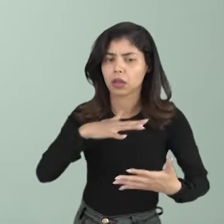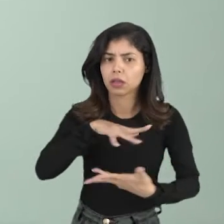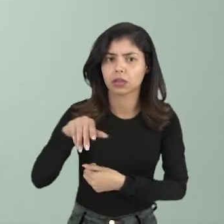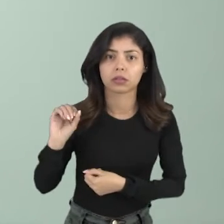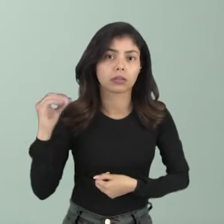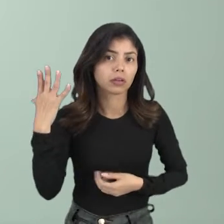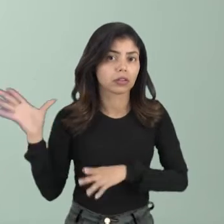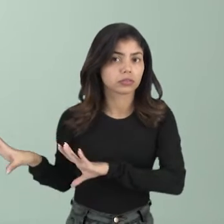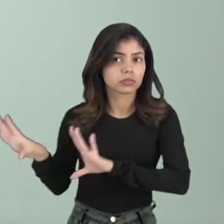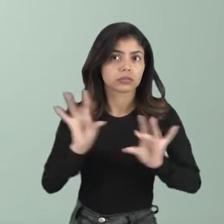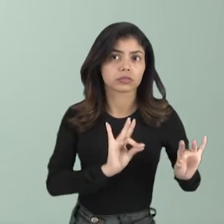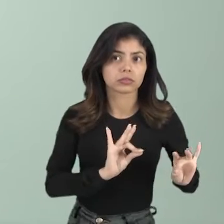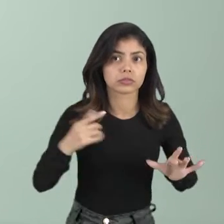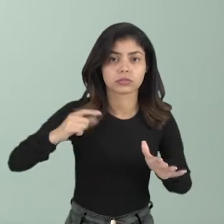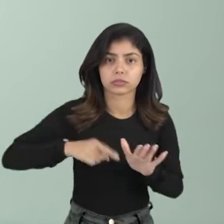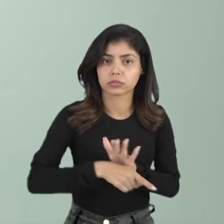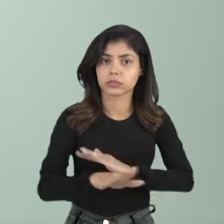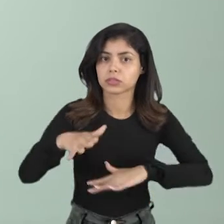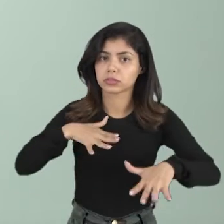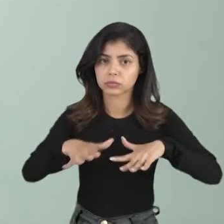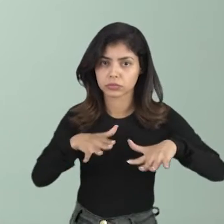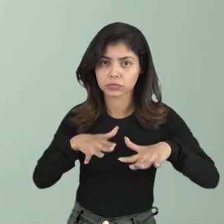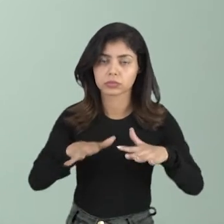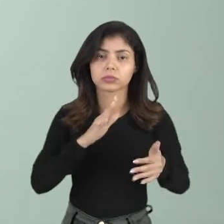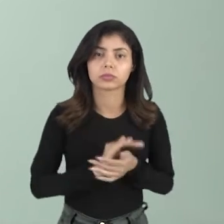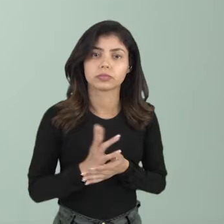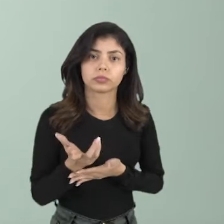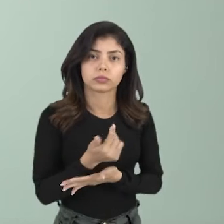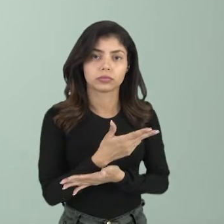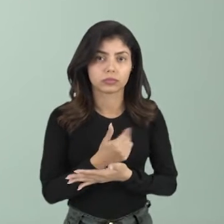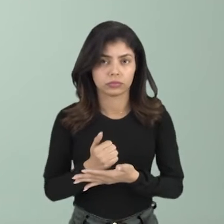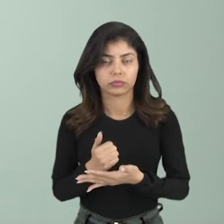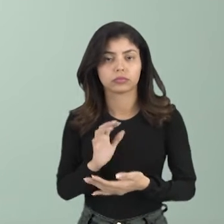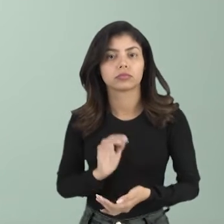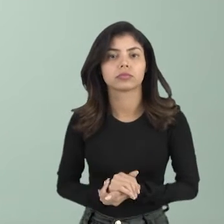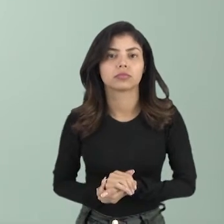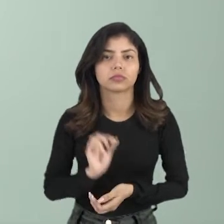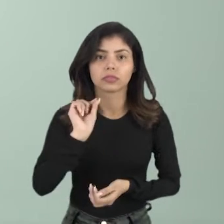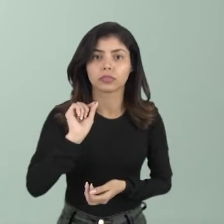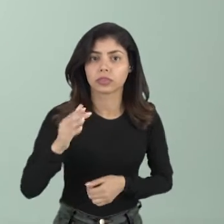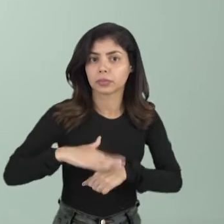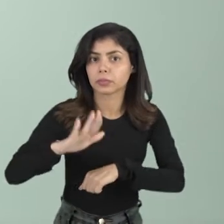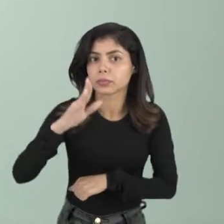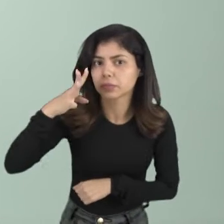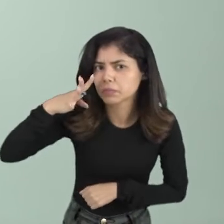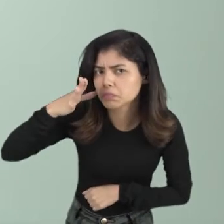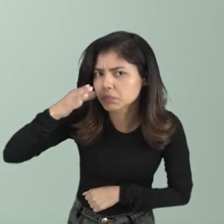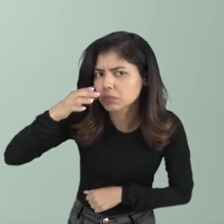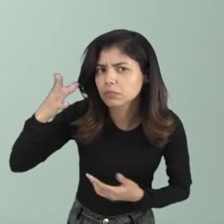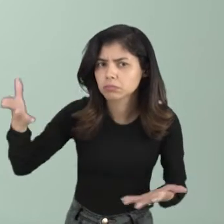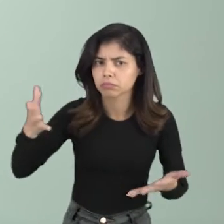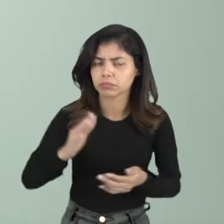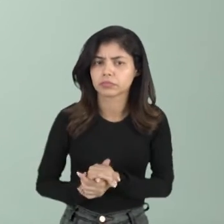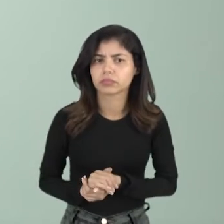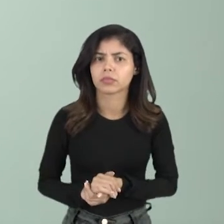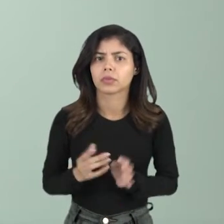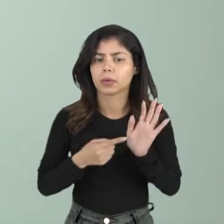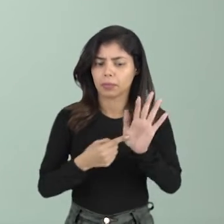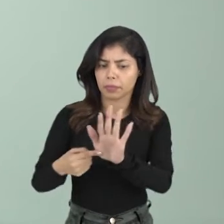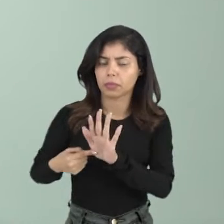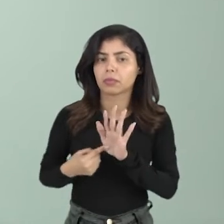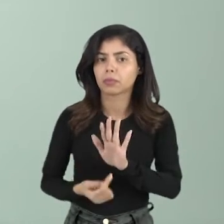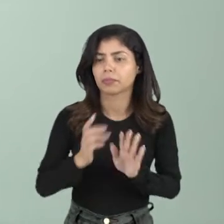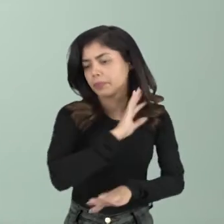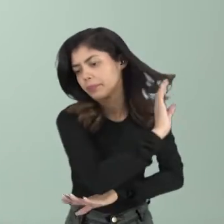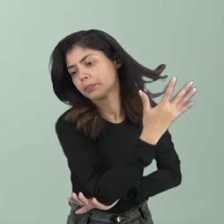artista começa a trazer isso para dentro dos movimentos artísticos de vanguarda. E aí o que é mais interessante nesse momento? É representar